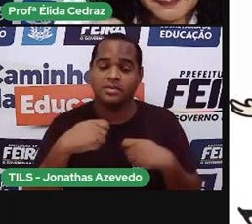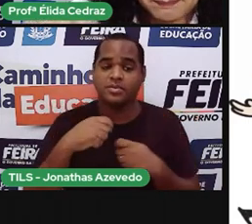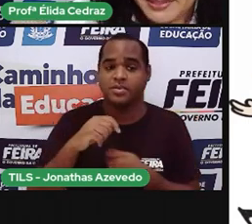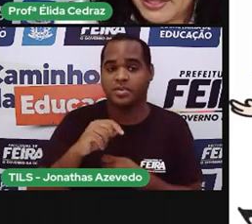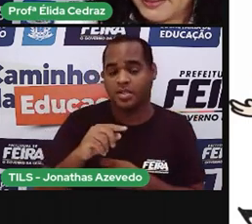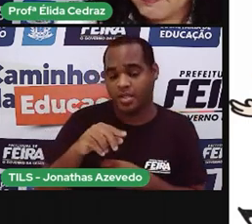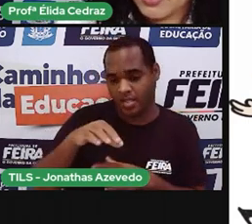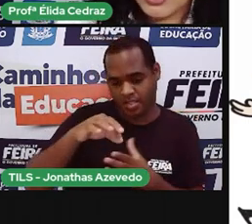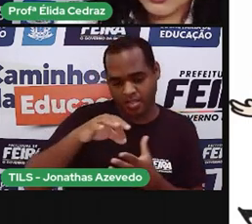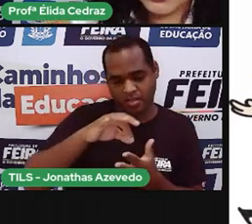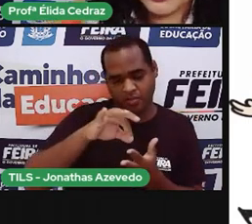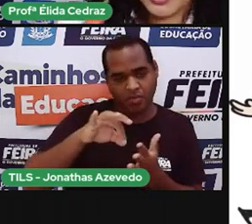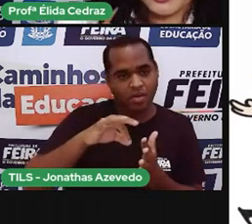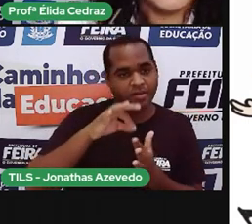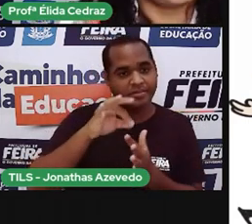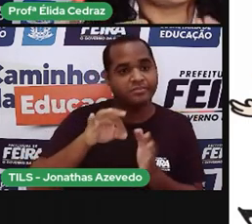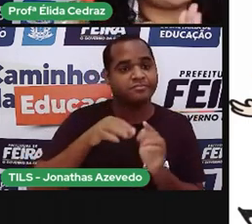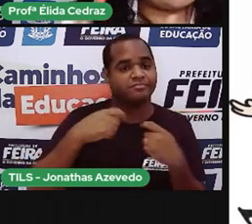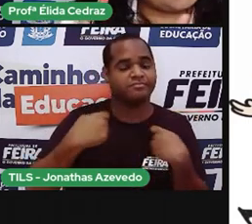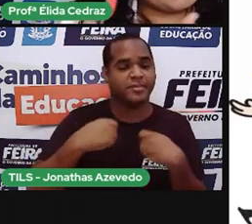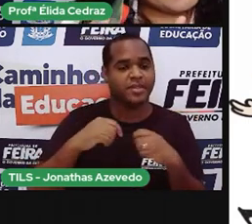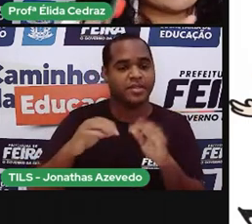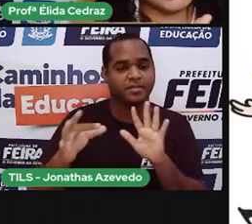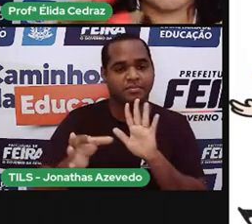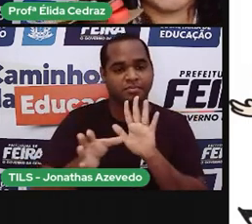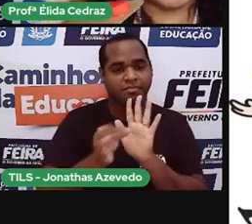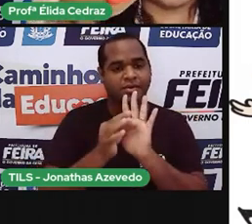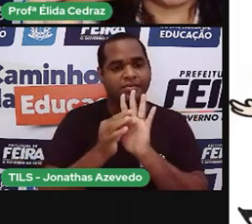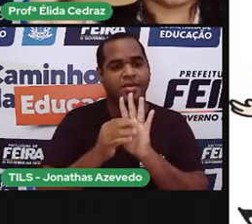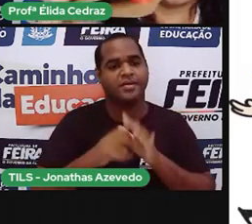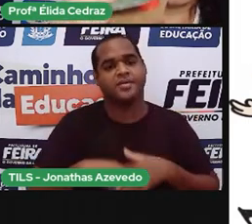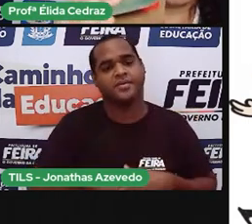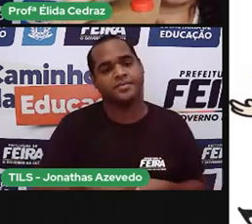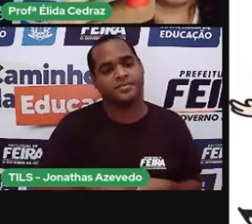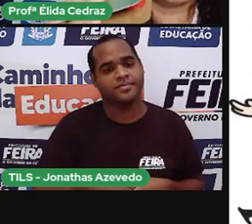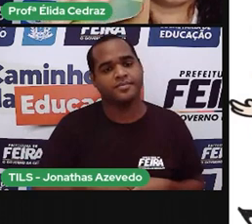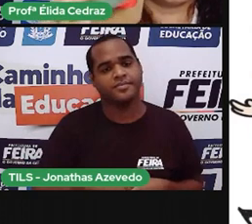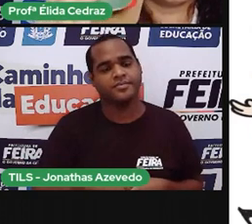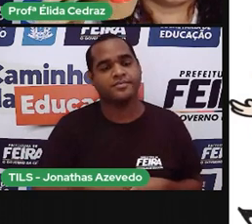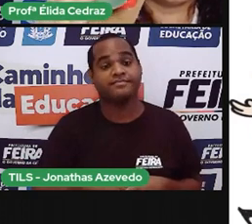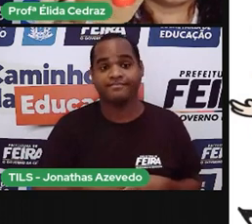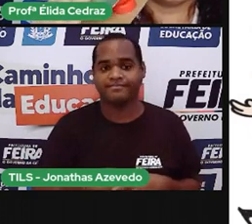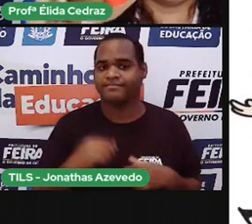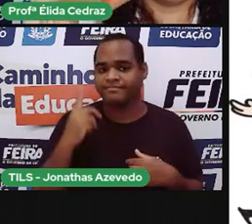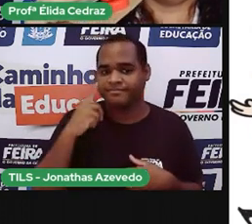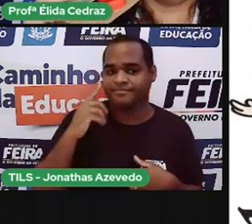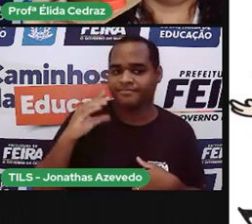na tampinha e grudar. O nome desse instrumento